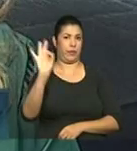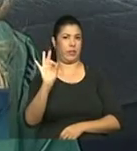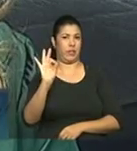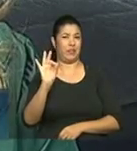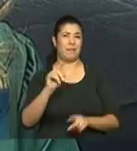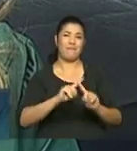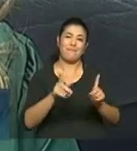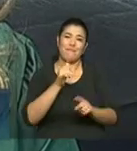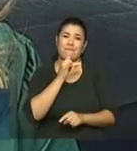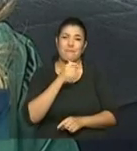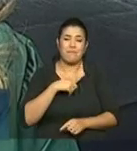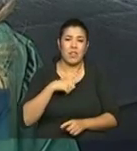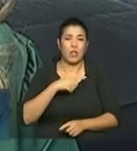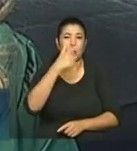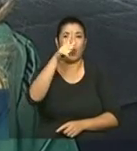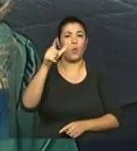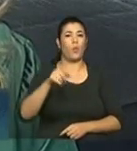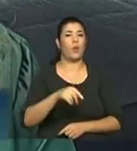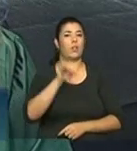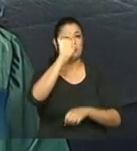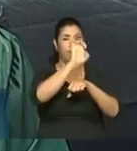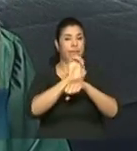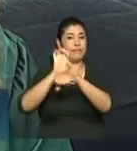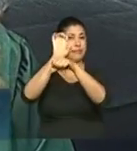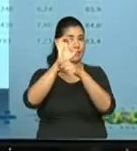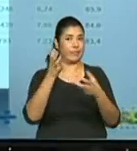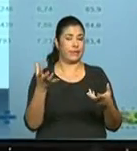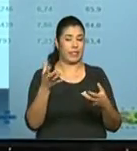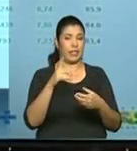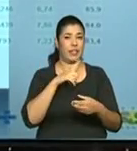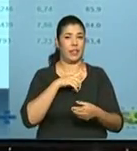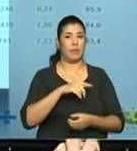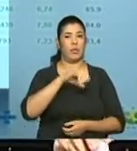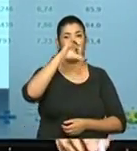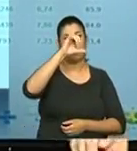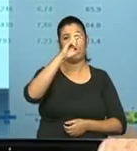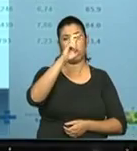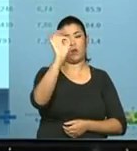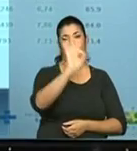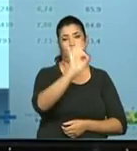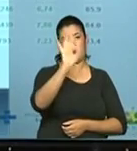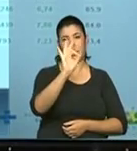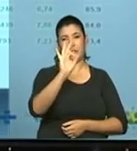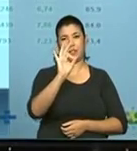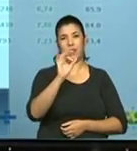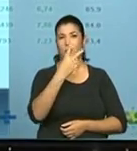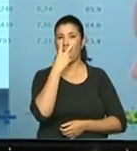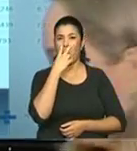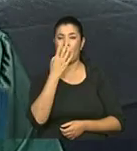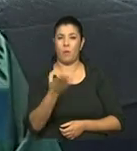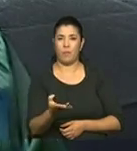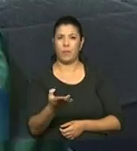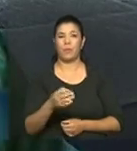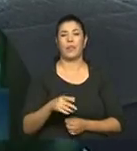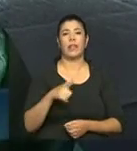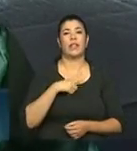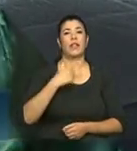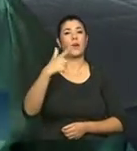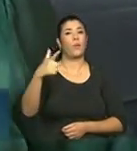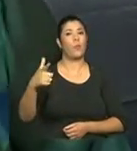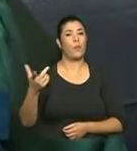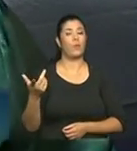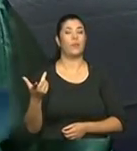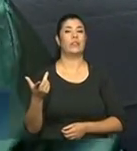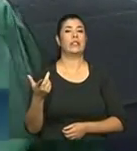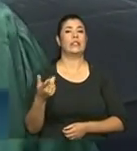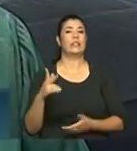estados que alcançam mais de 95%, como Espírito Santo. E o outro ponto que se chama atenção